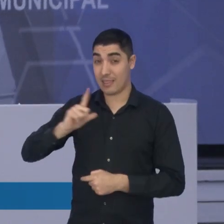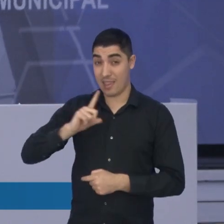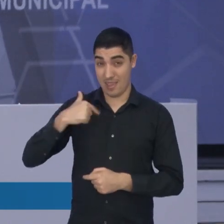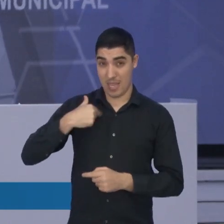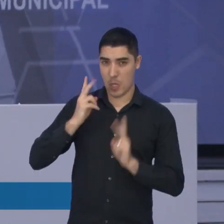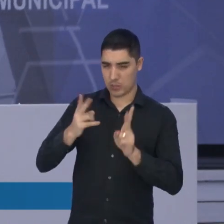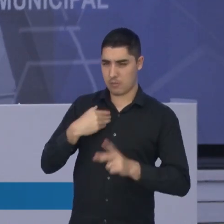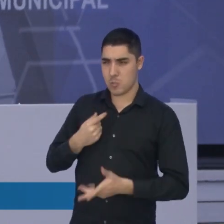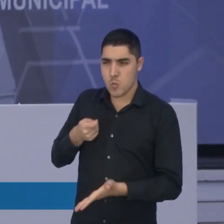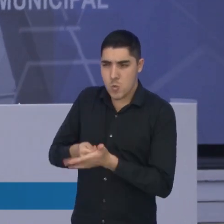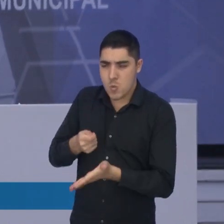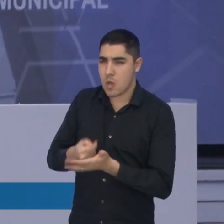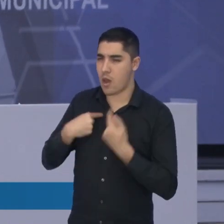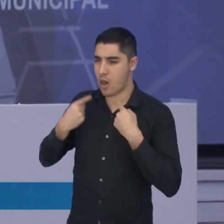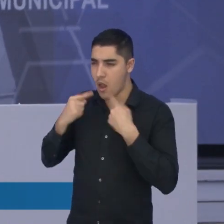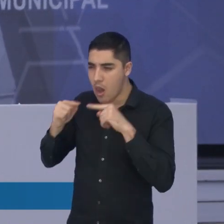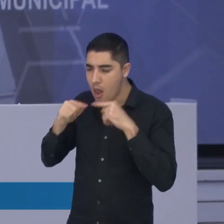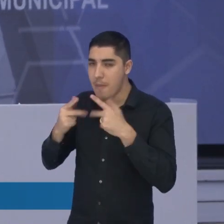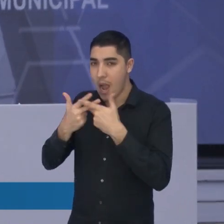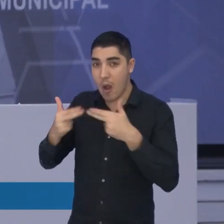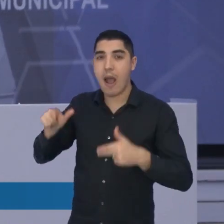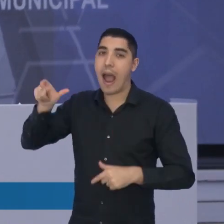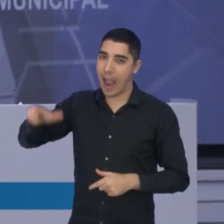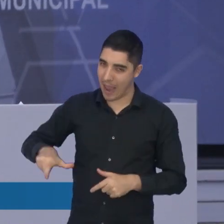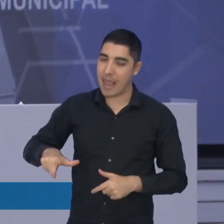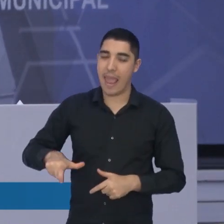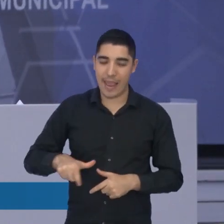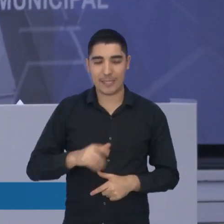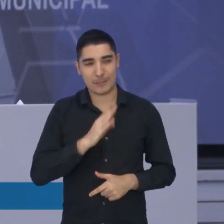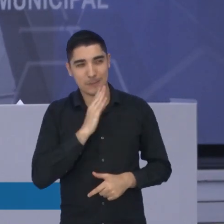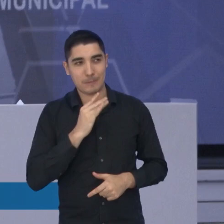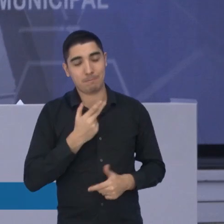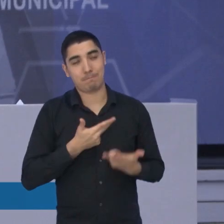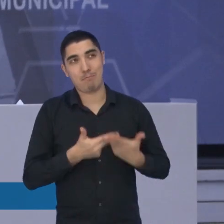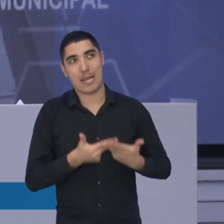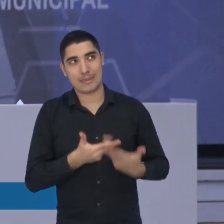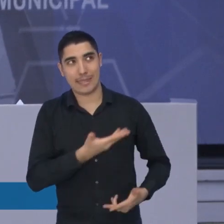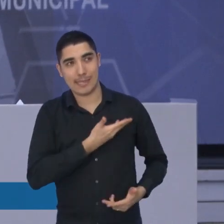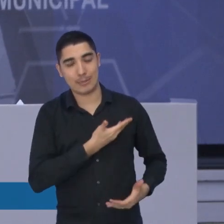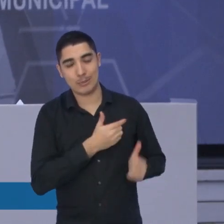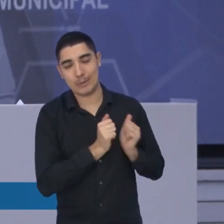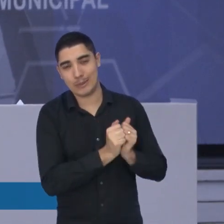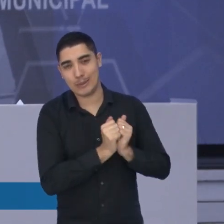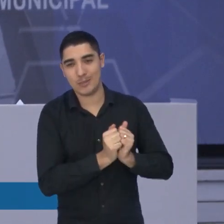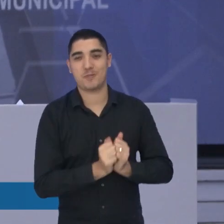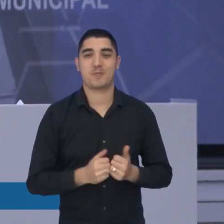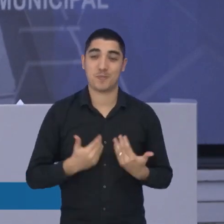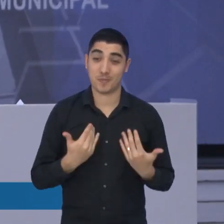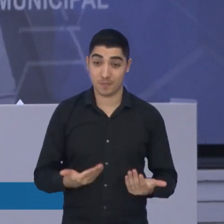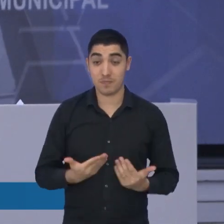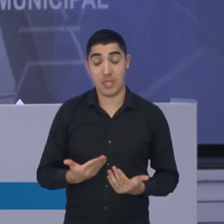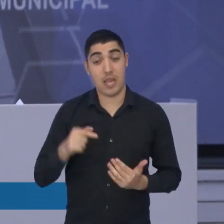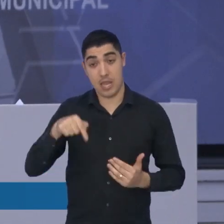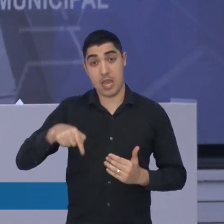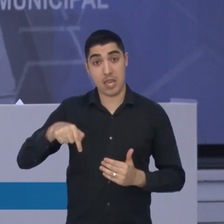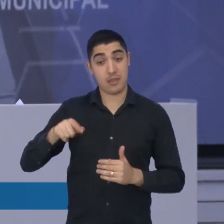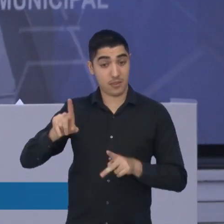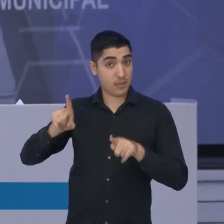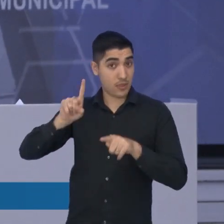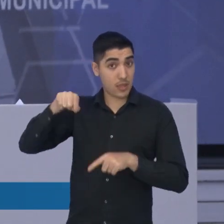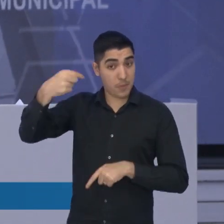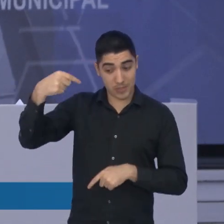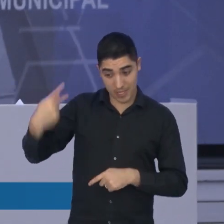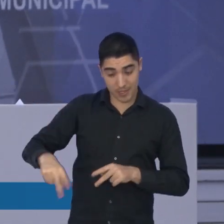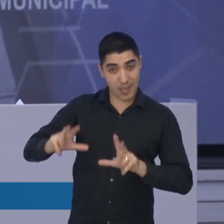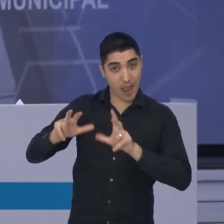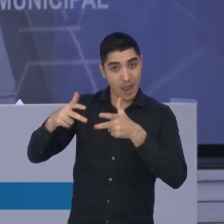fazia para ele, as reclamações, só sendo um grande amigo mesmo. Depois tivemos o lançamento do livro aqui na Câmara,